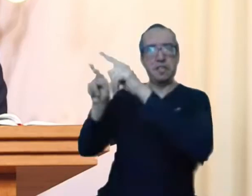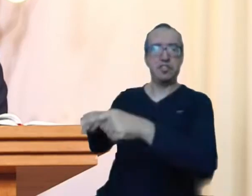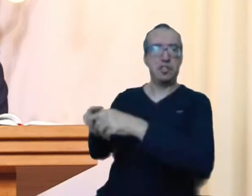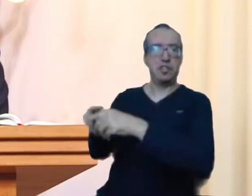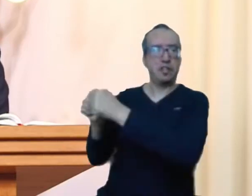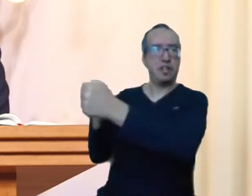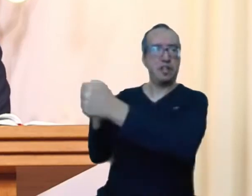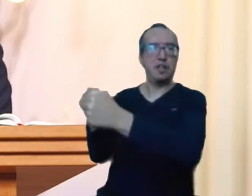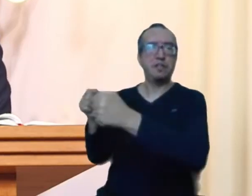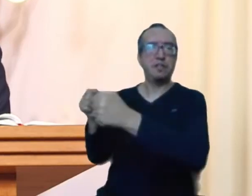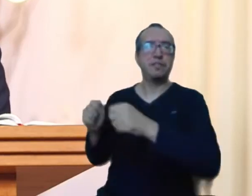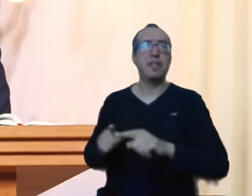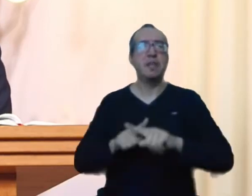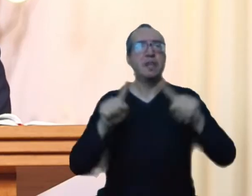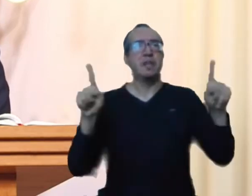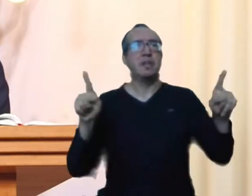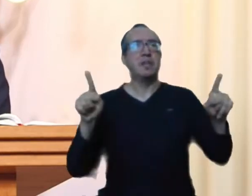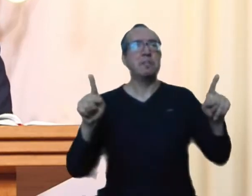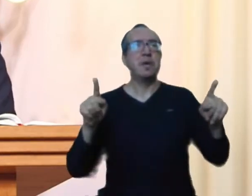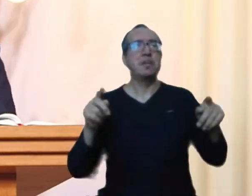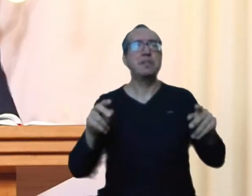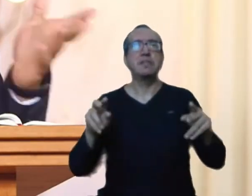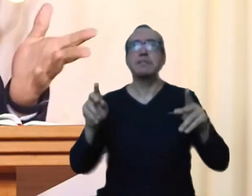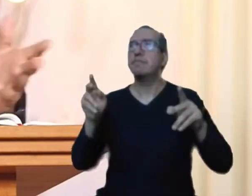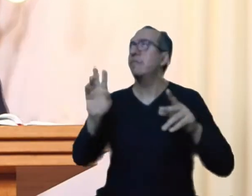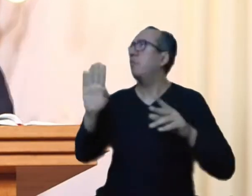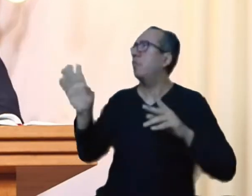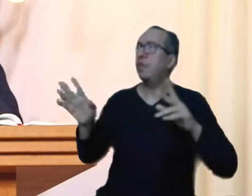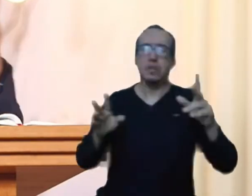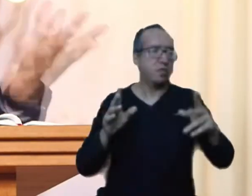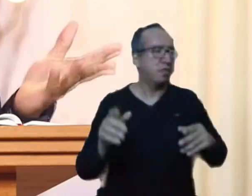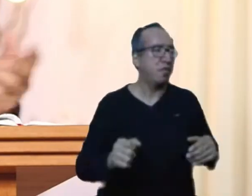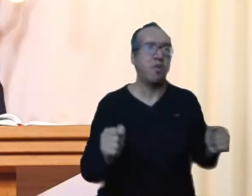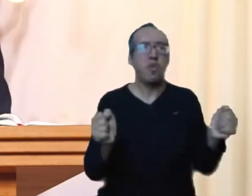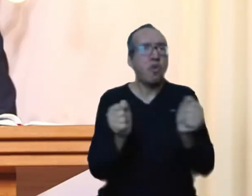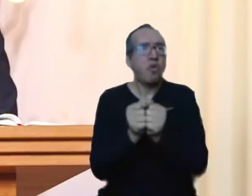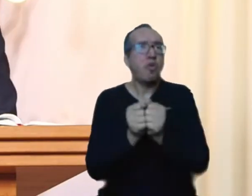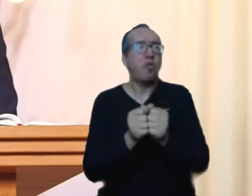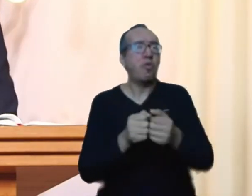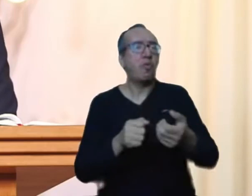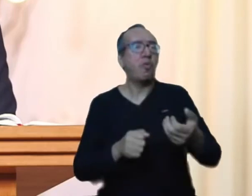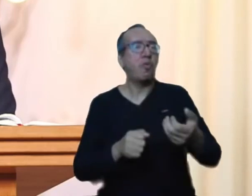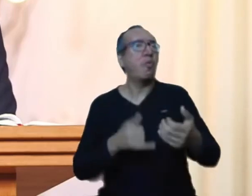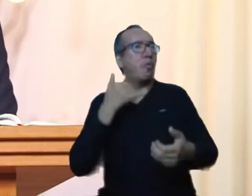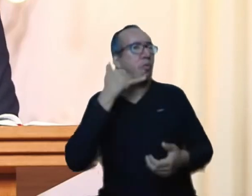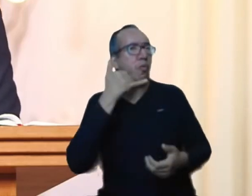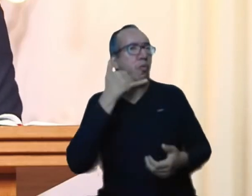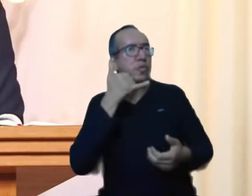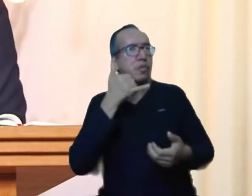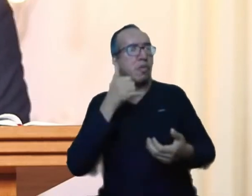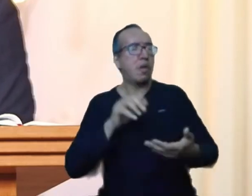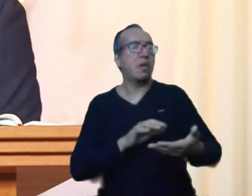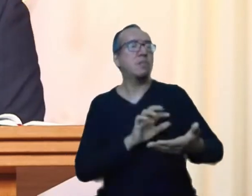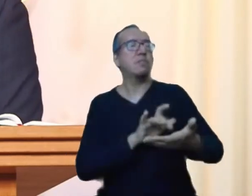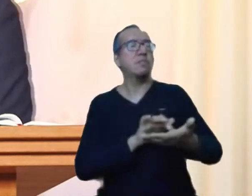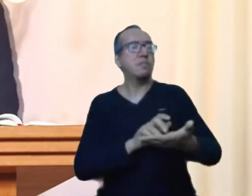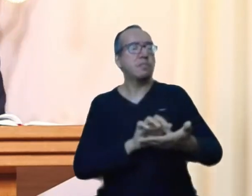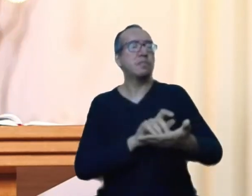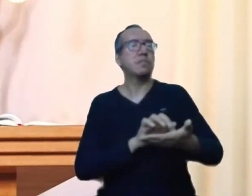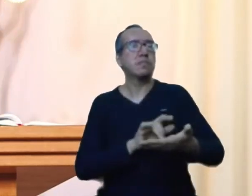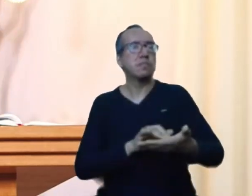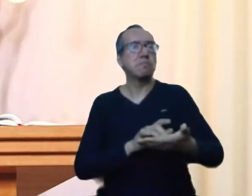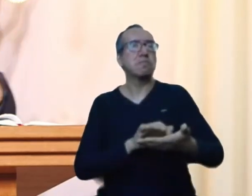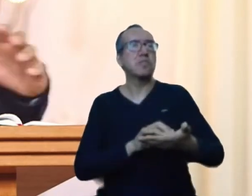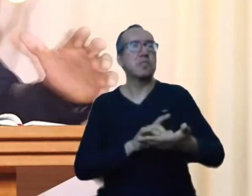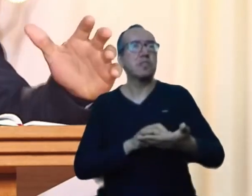mão e esteja acessando o Facebook, o Instagram. Você não está apenas na janela,